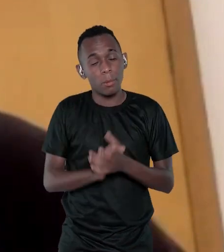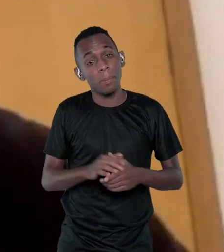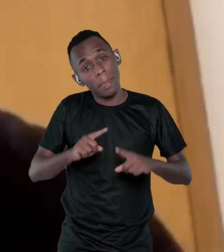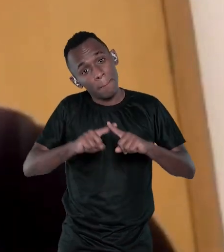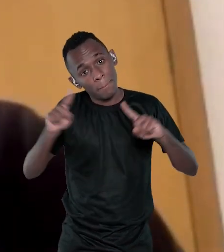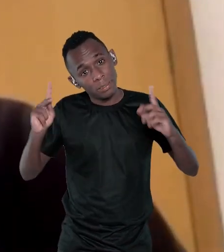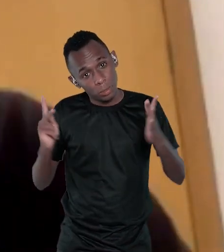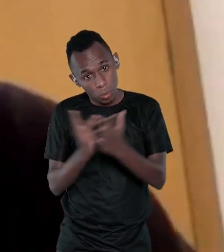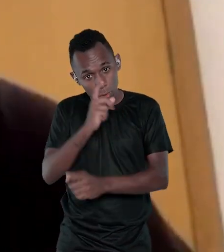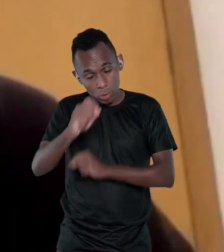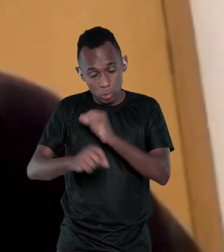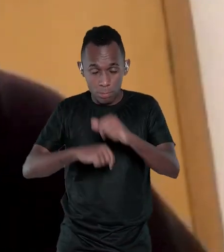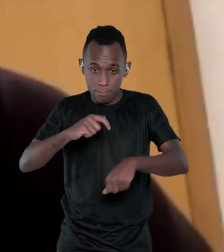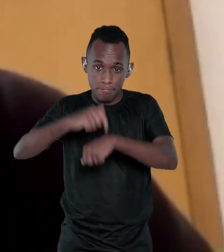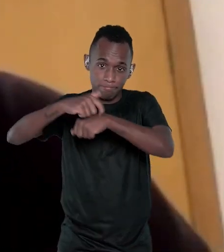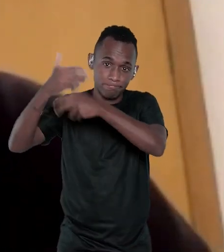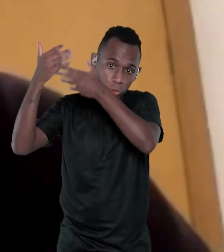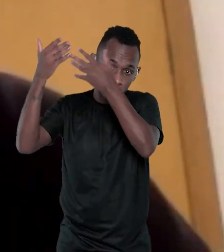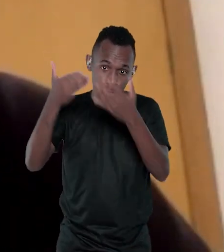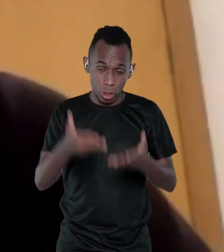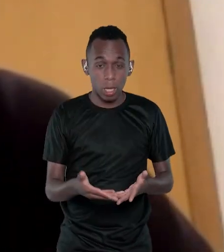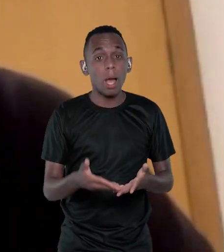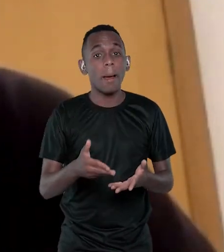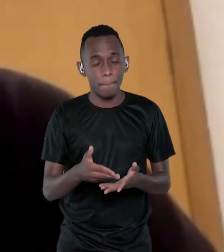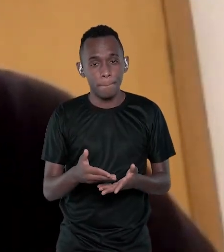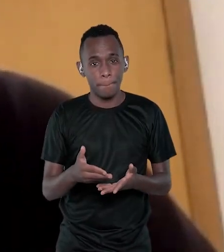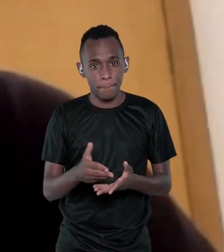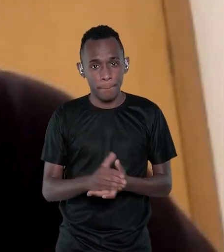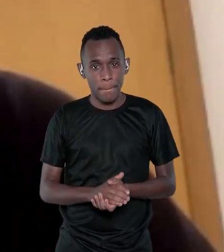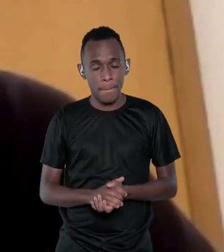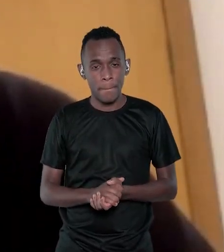Pedra Azul. Só que, quando eles chegaram,